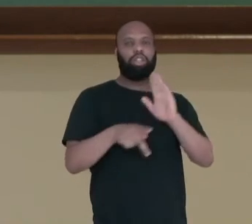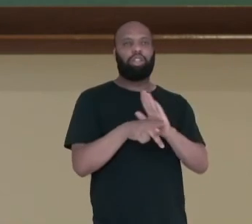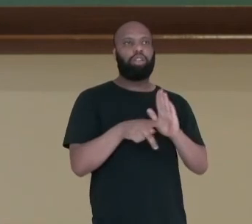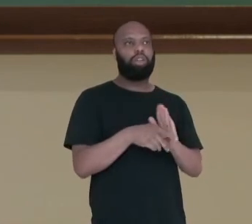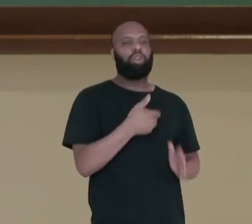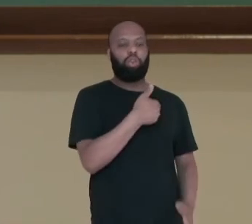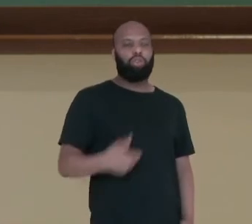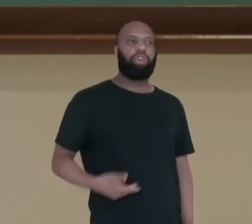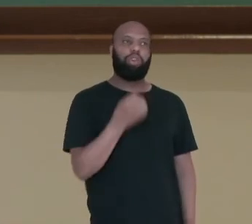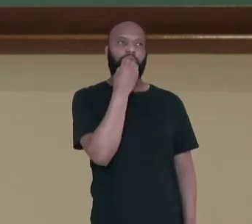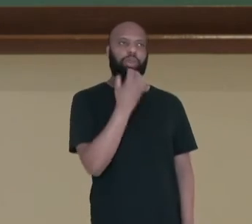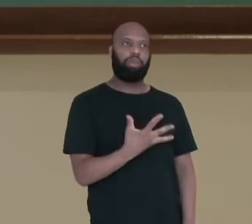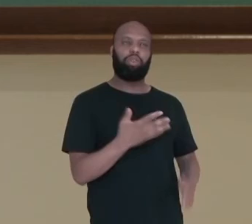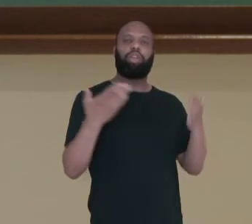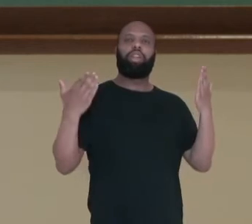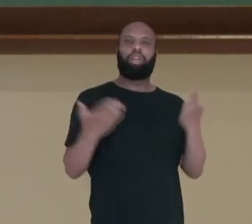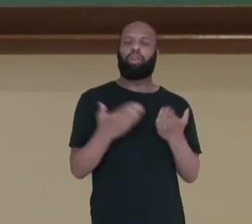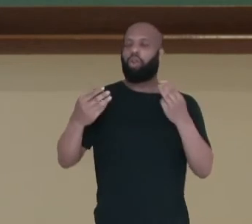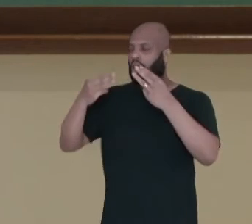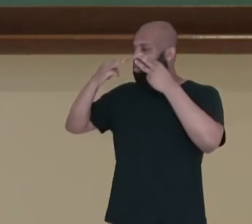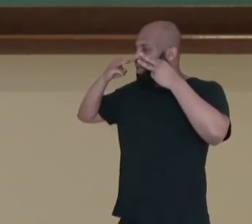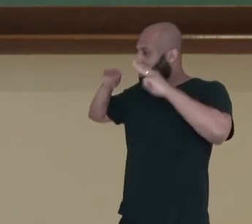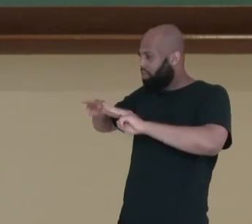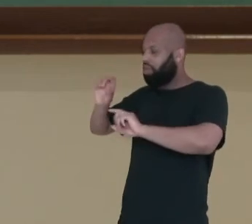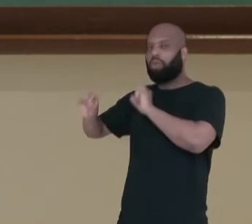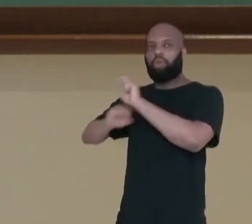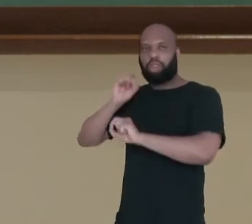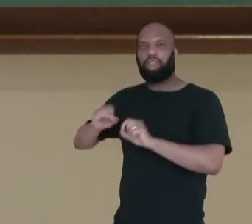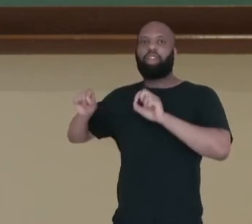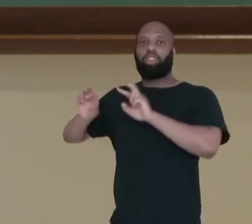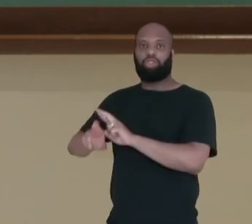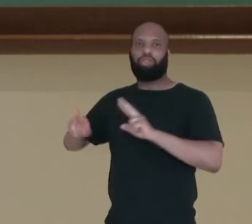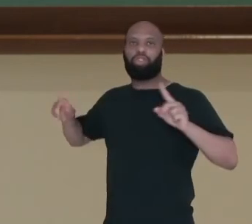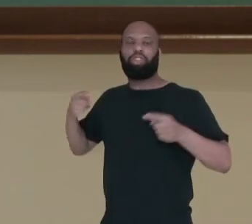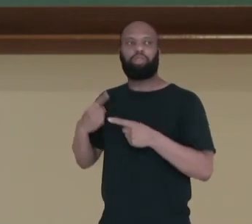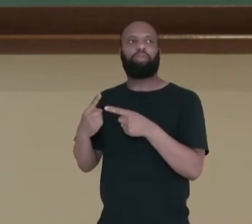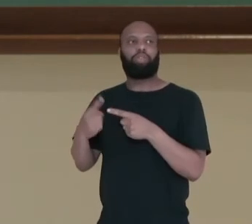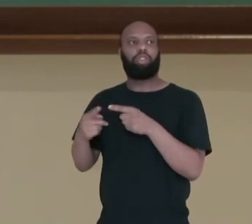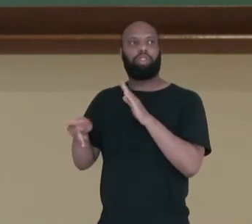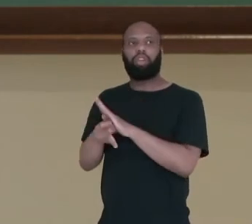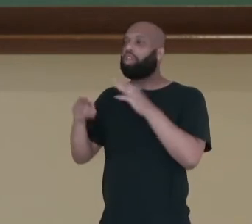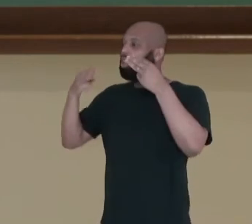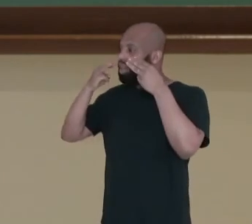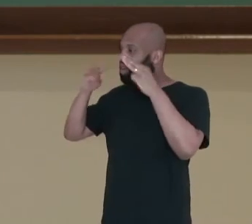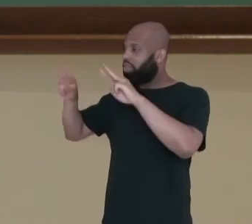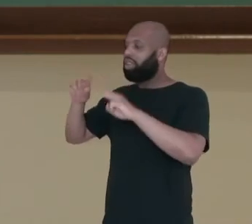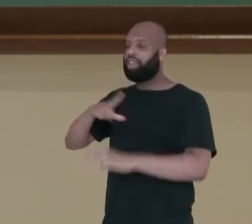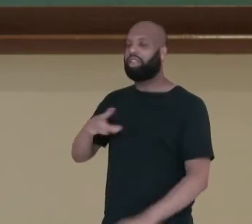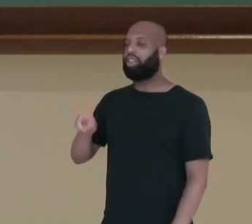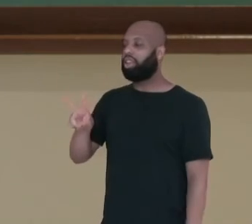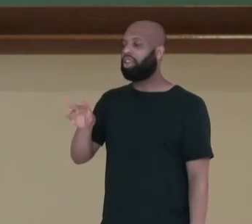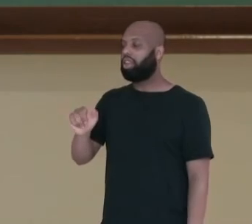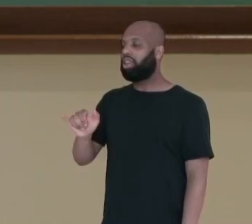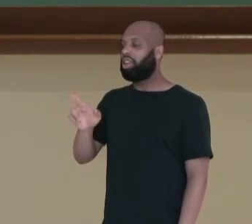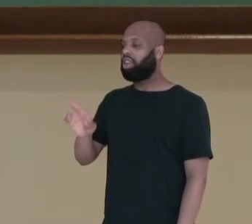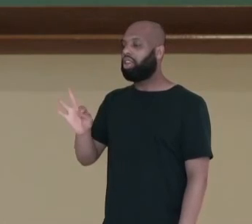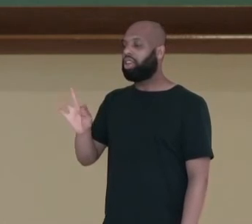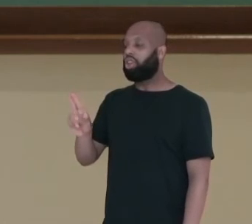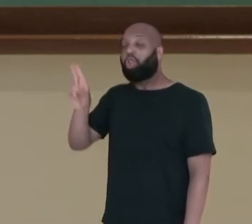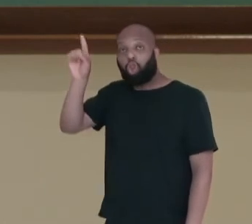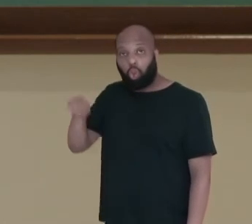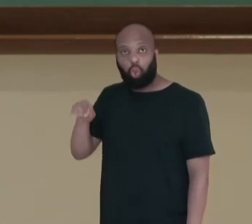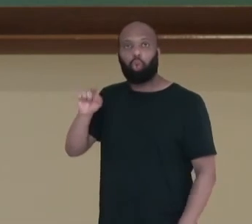bom governante. Para o Maquiavel, já é diferente. Então, para o Maquiavel, a virtude